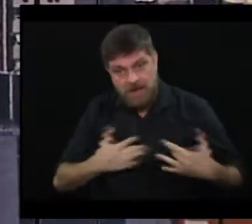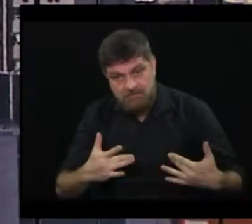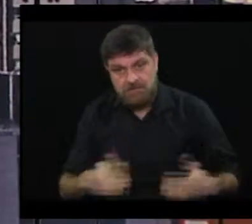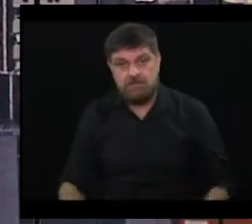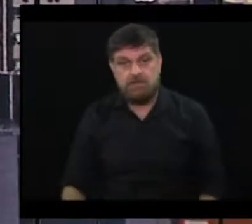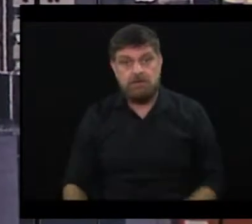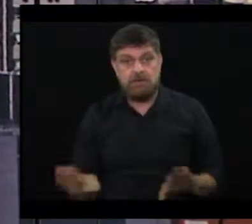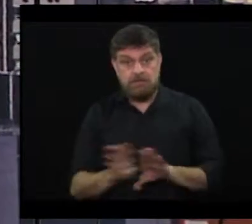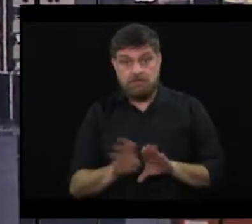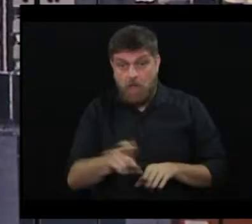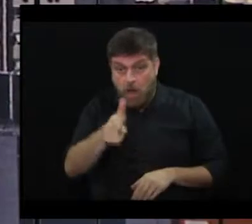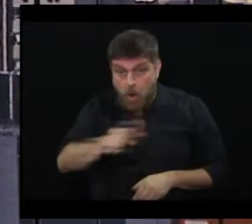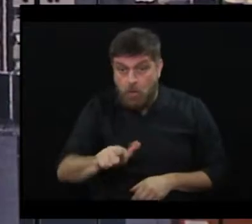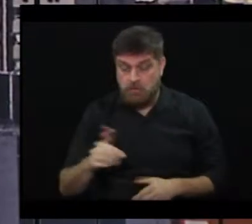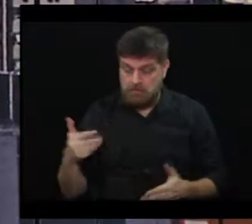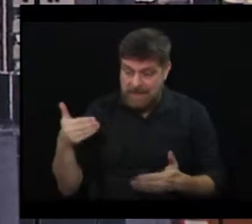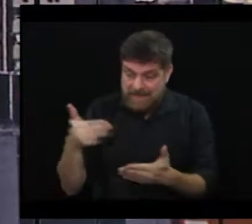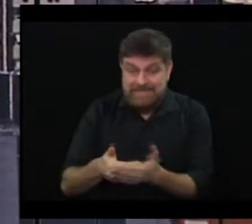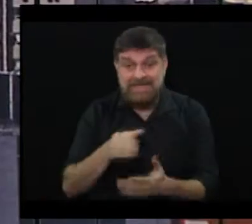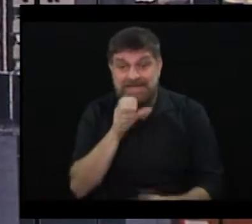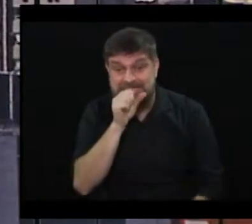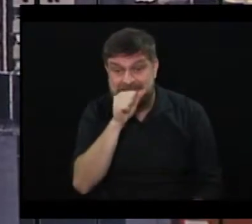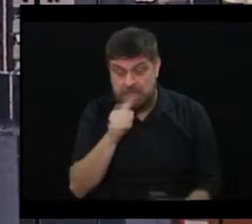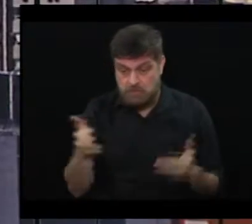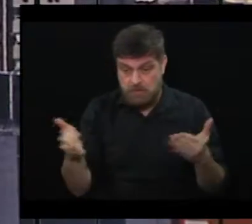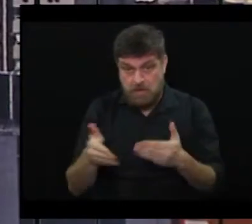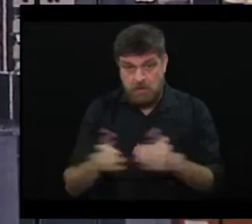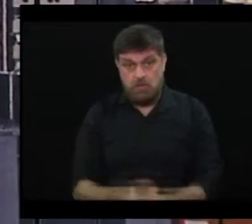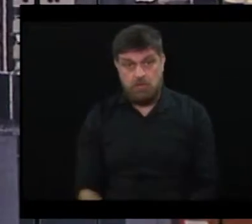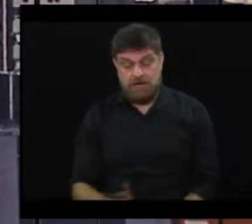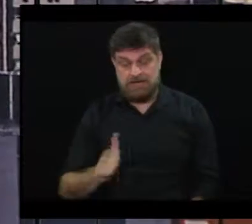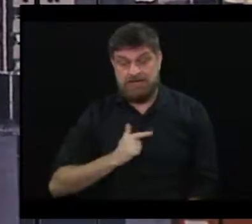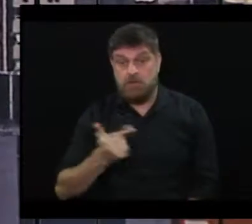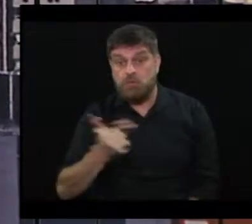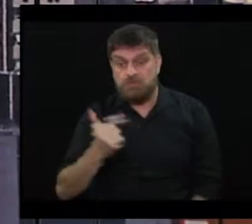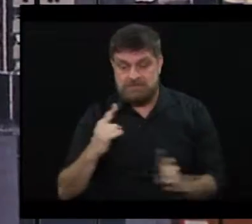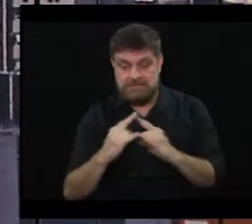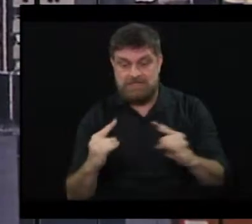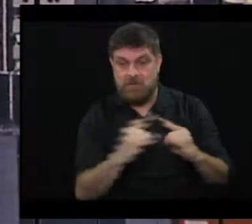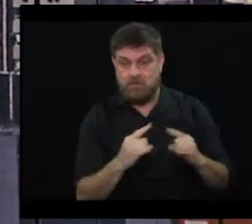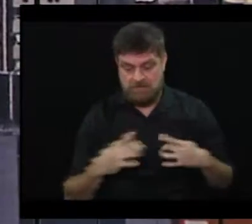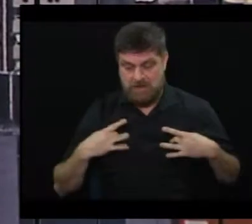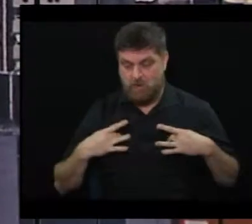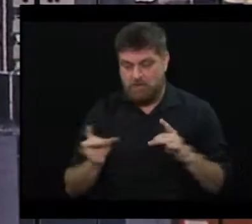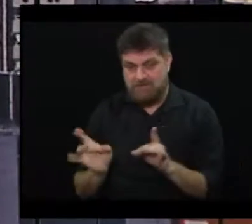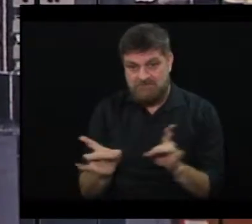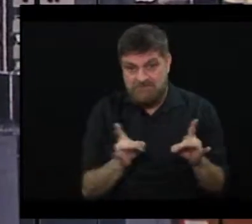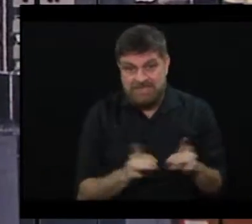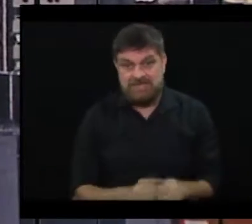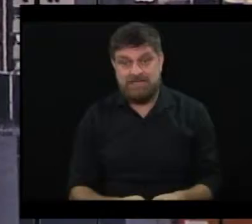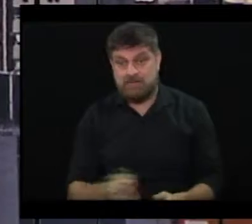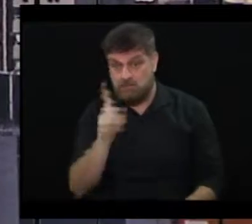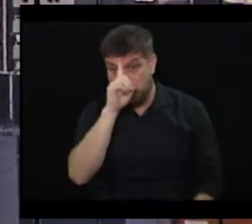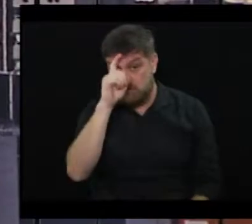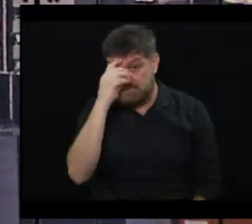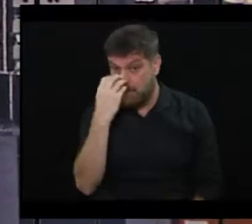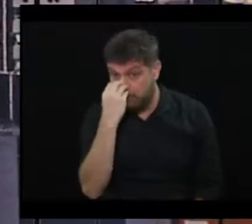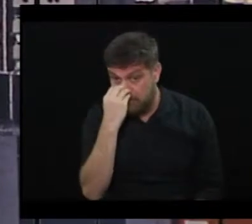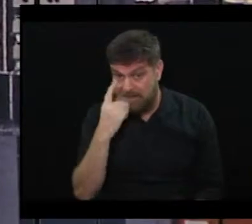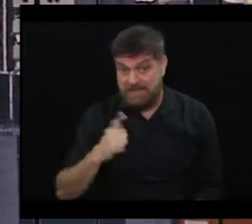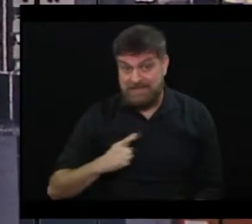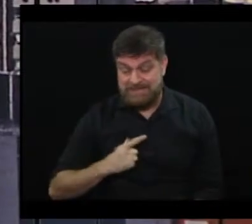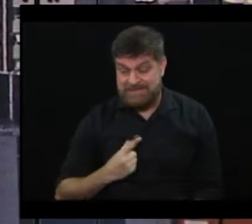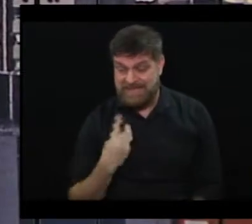um serviço agora, hein? Vai até este sábado, o segundo Mega Bazar Hospitalhaços. A ONG atende em mais de